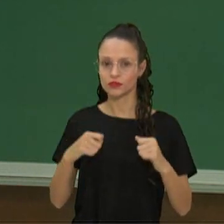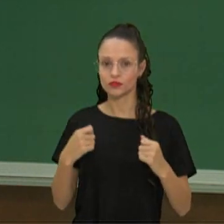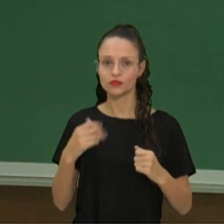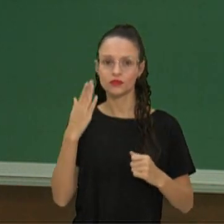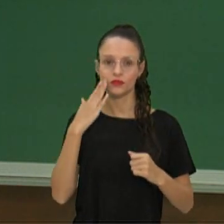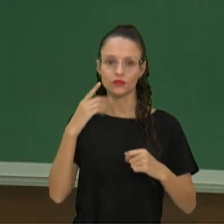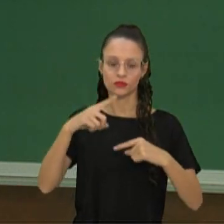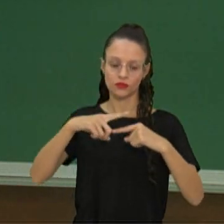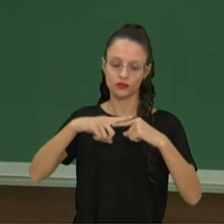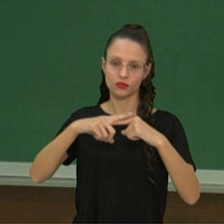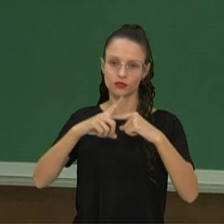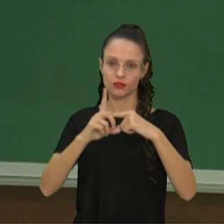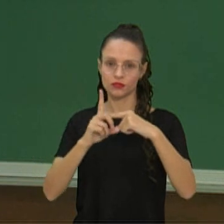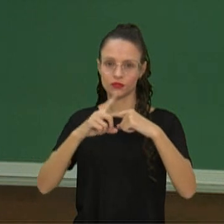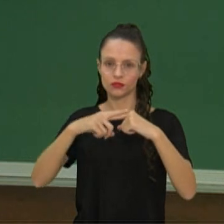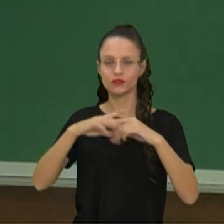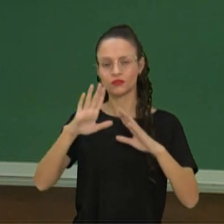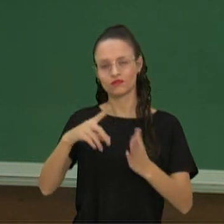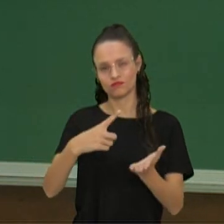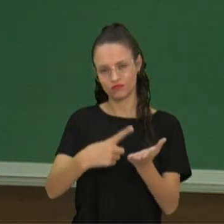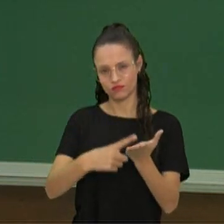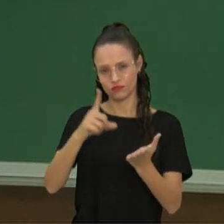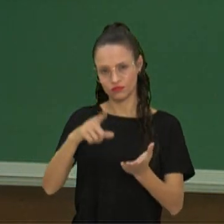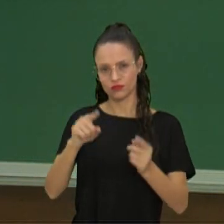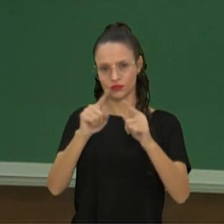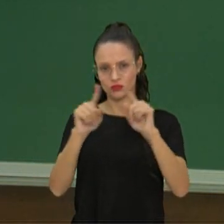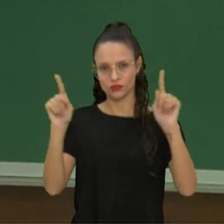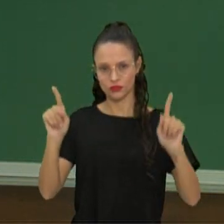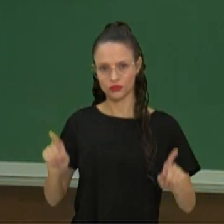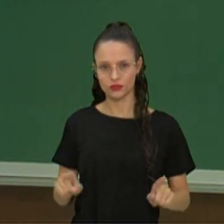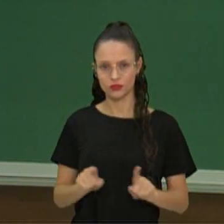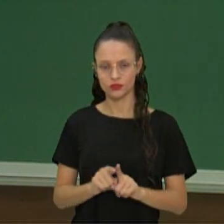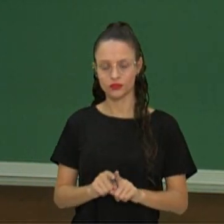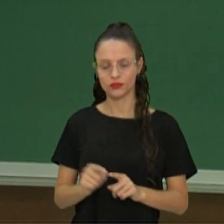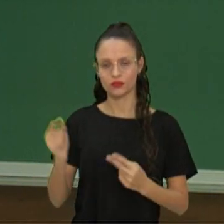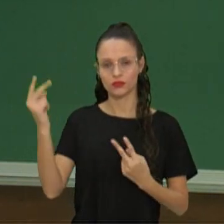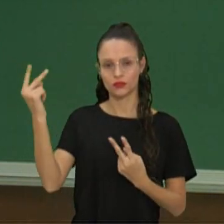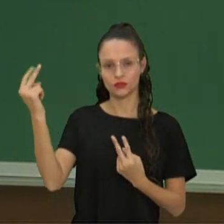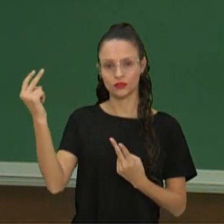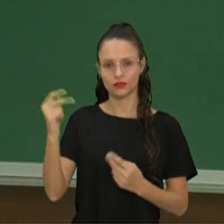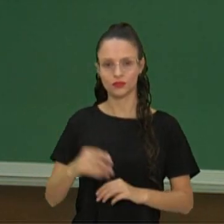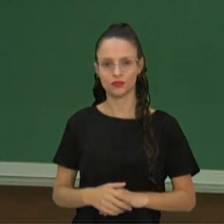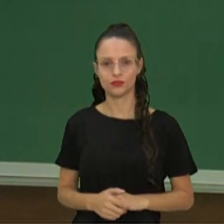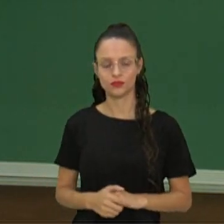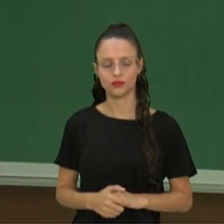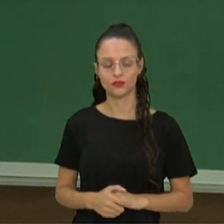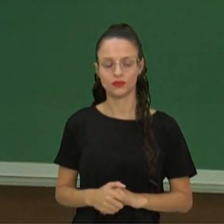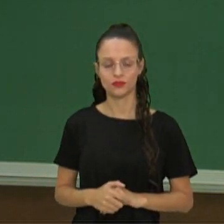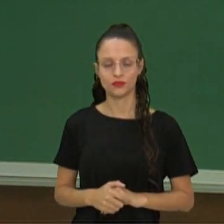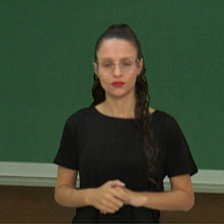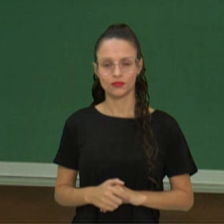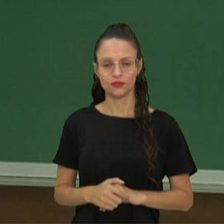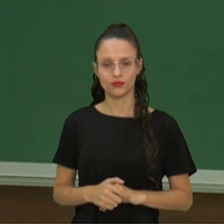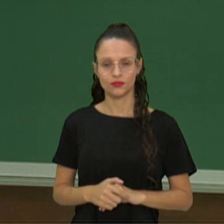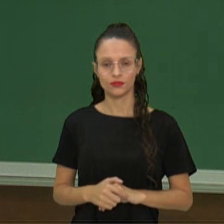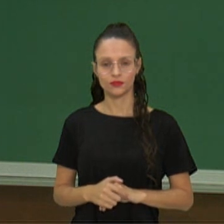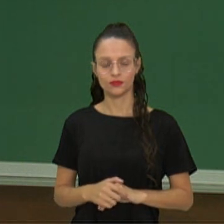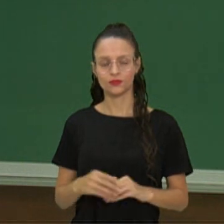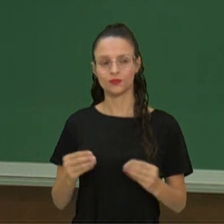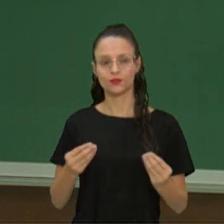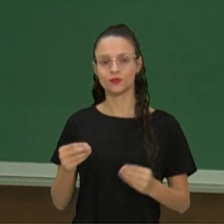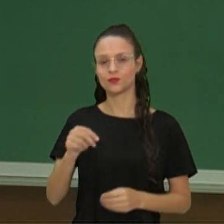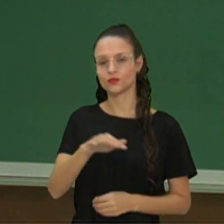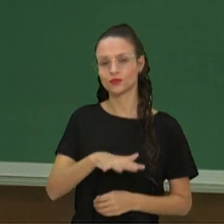os ângulos, o ângulo reto, mas a gente já está combinando que é um quadrado, tá? A medida dos dois lados ali é a mesma. Então, como é que fica a